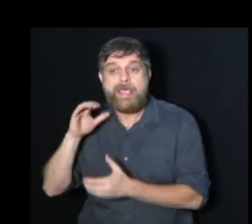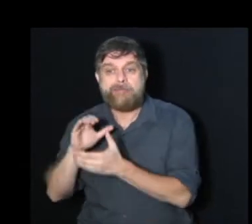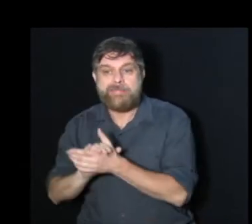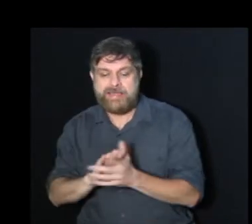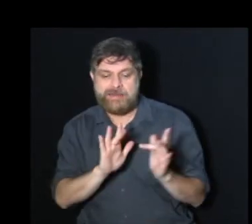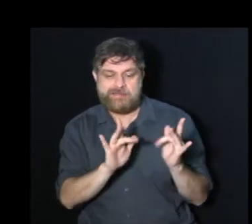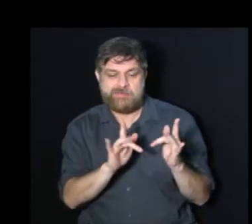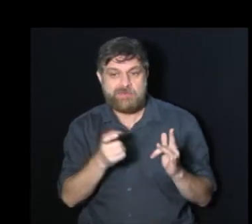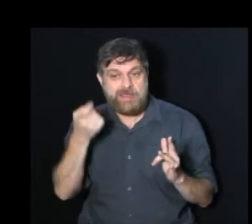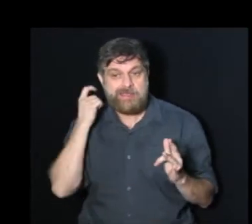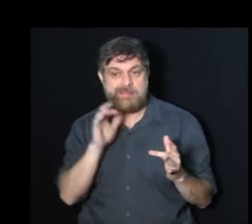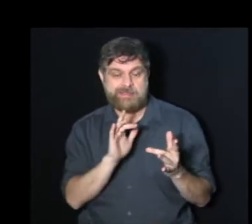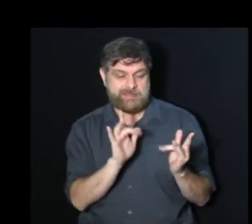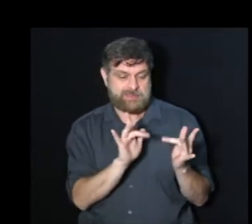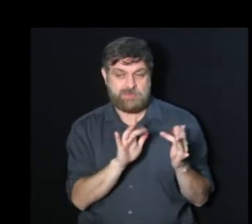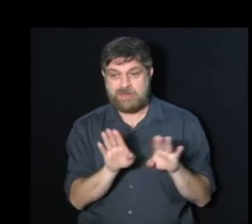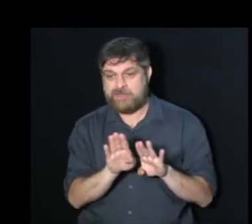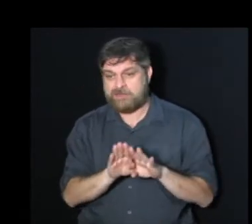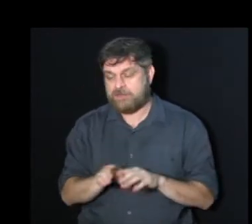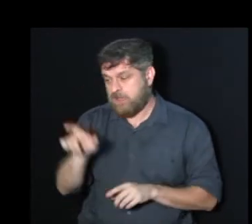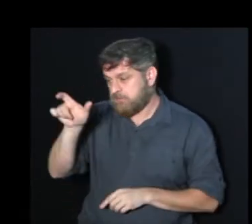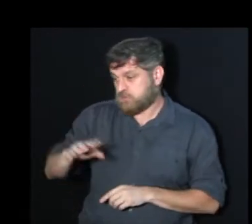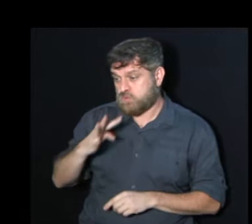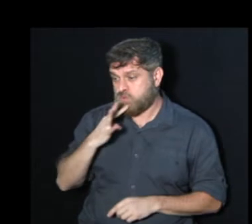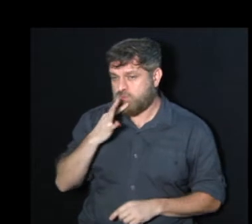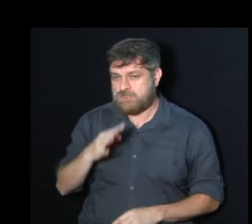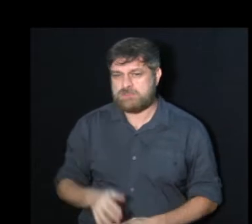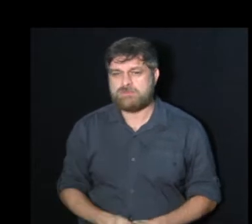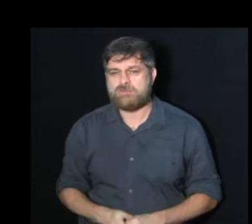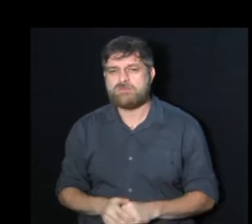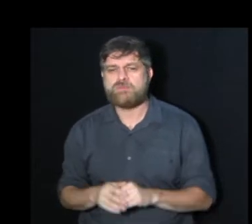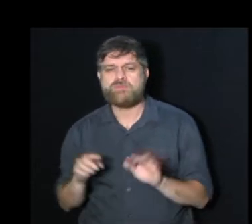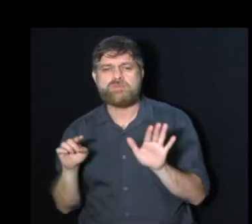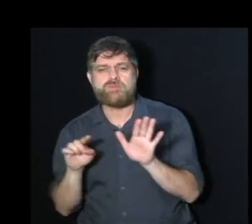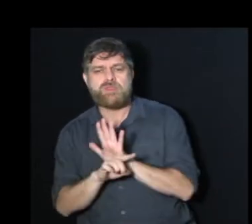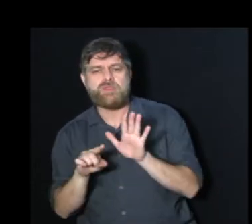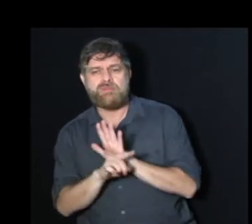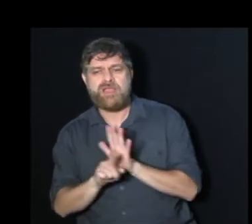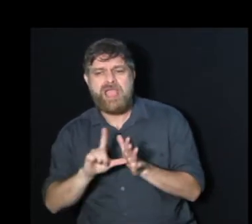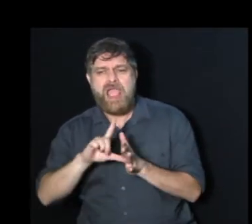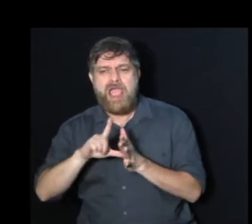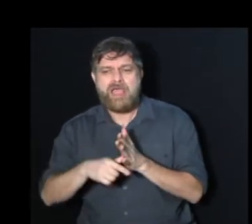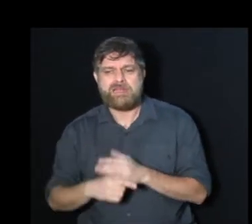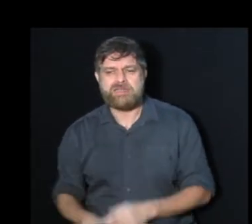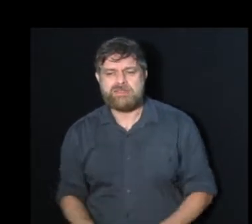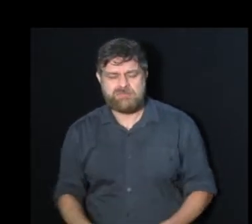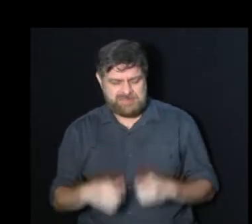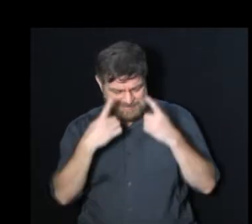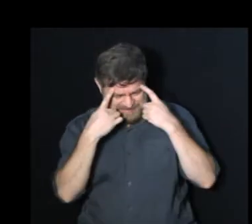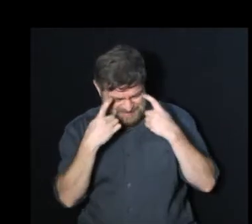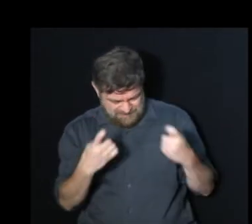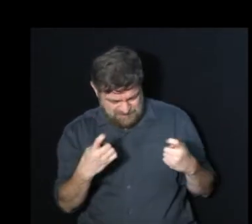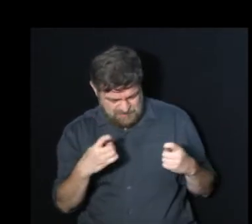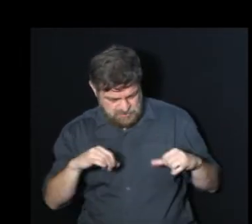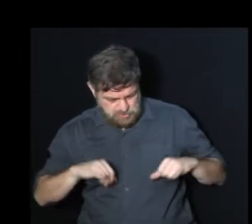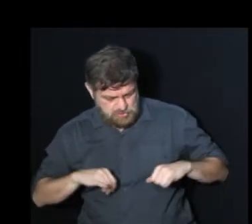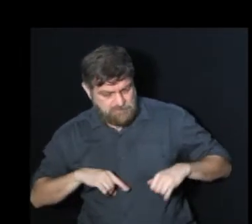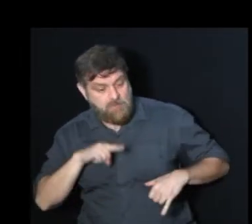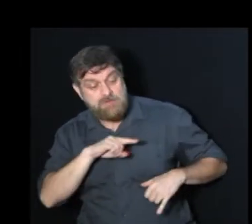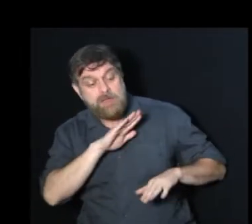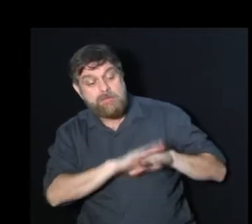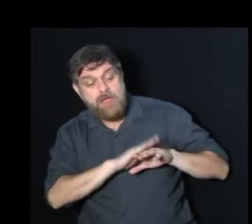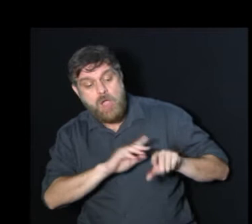um vizinho, um conhecido. E quando perguntadas, depois dessa agressão, o que elas